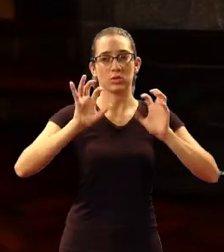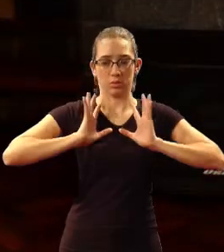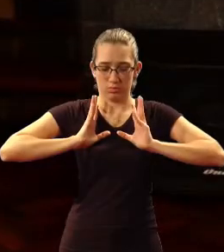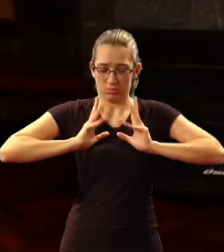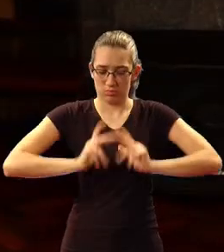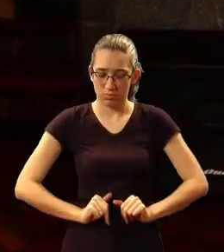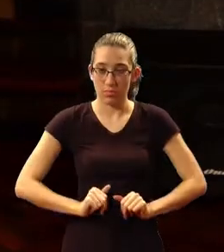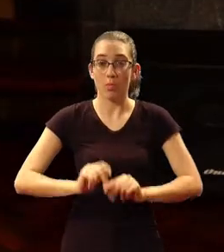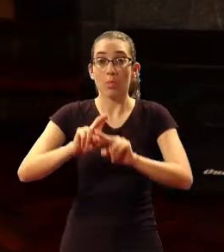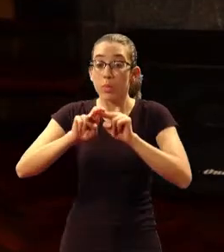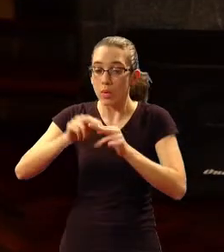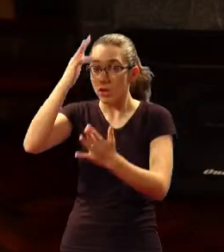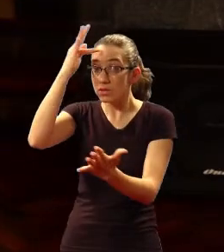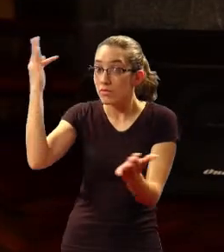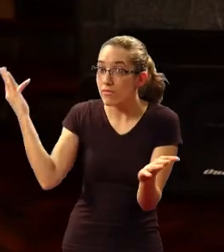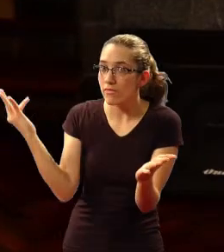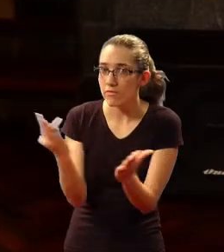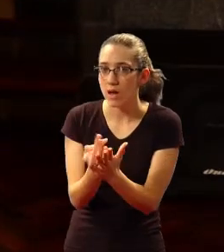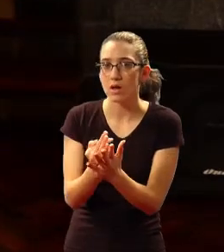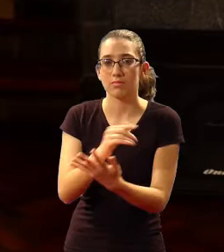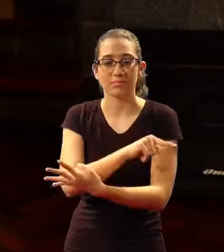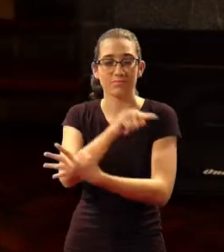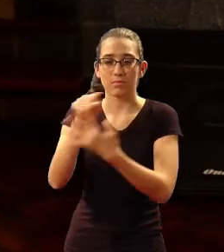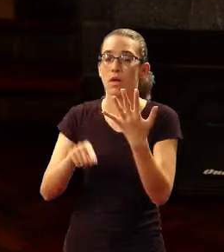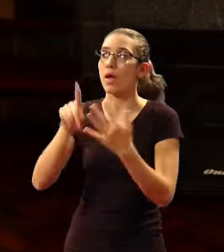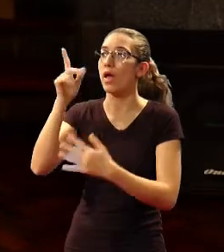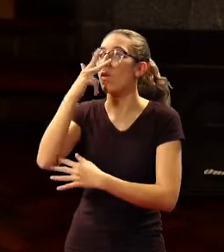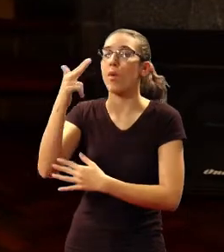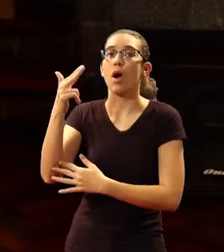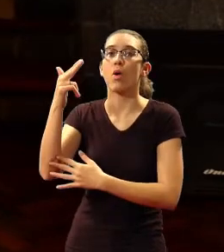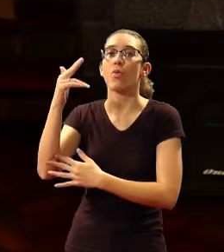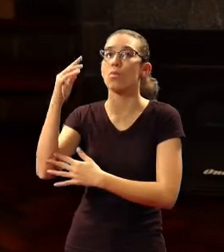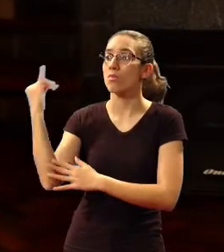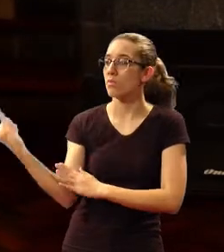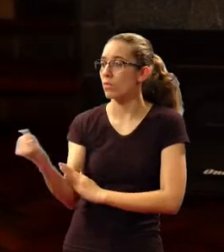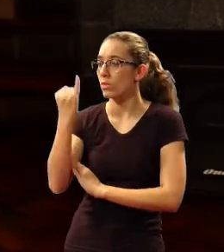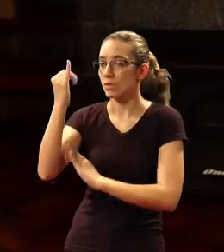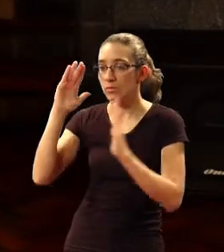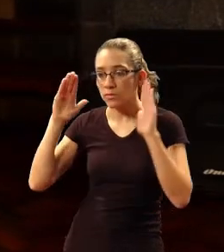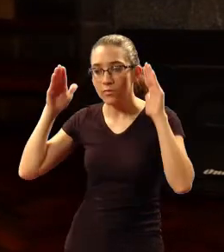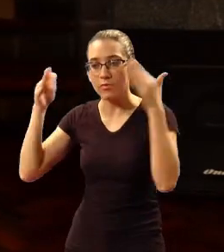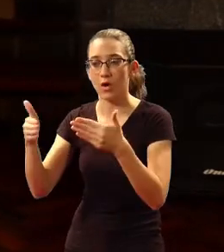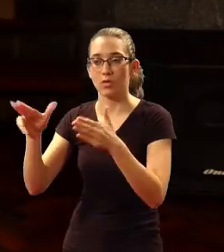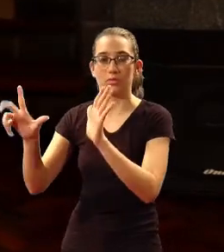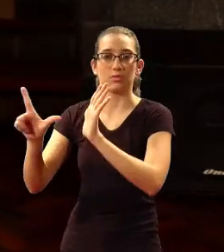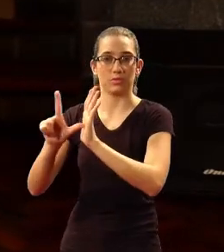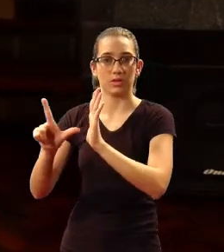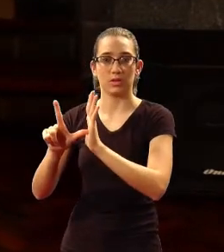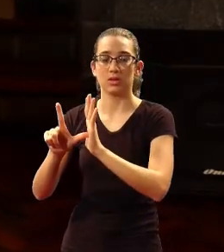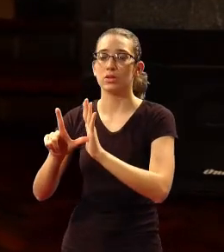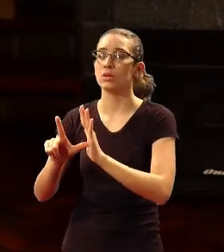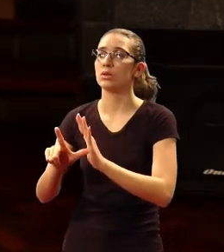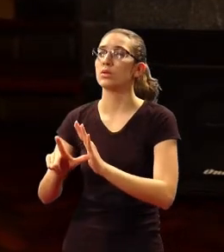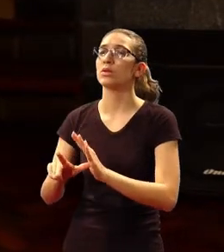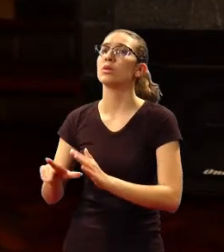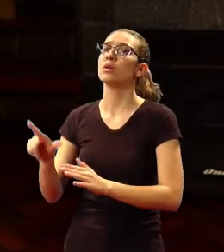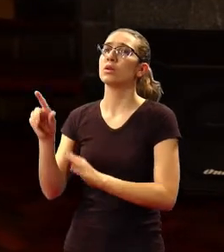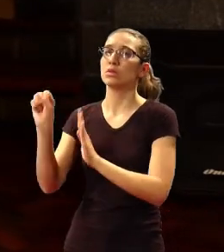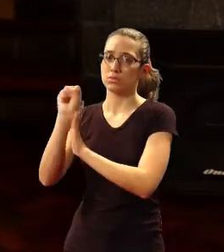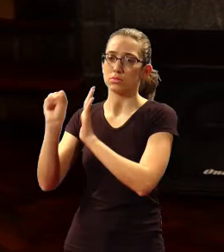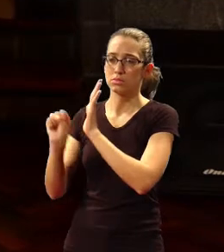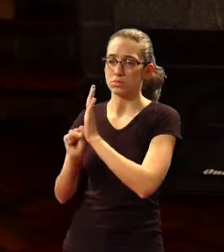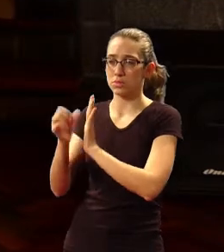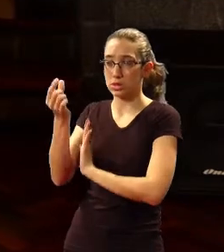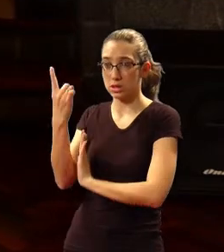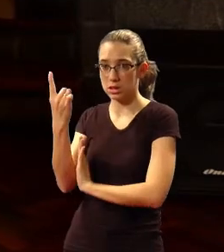fé, que são as bandeiras da Reforma Luterana e a grande descoberta do momento no século XVI, evidentemente que